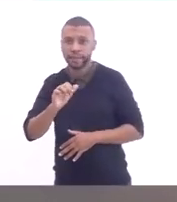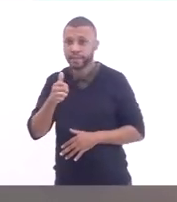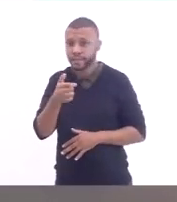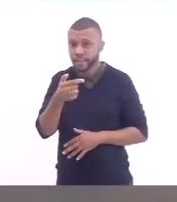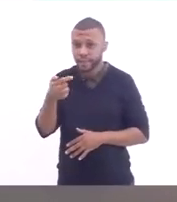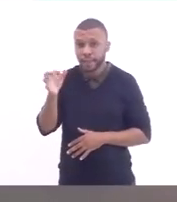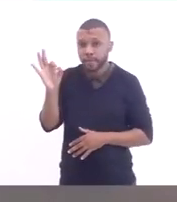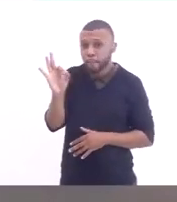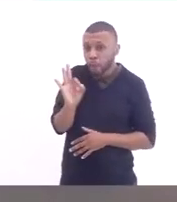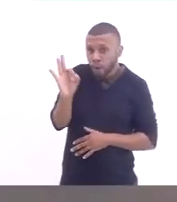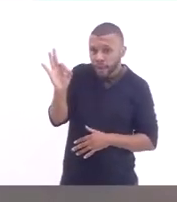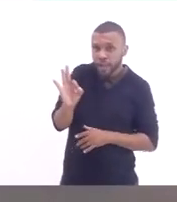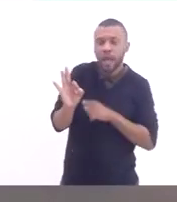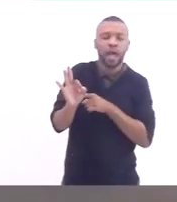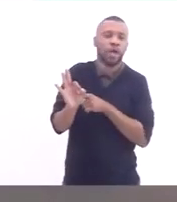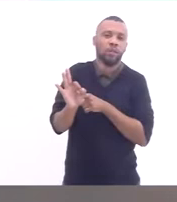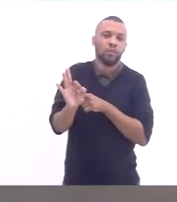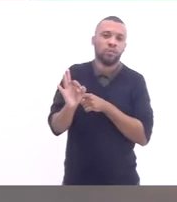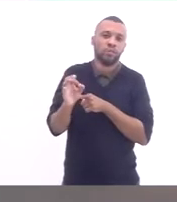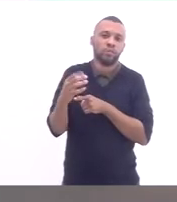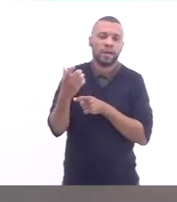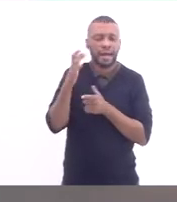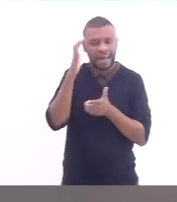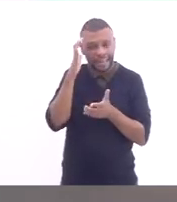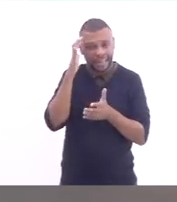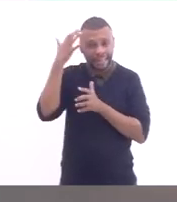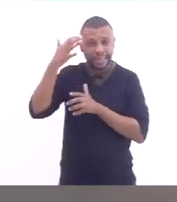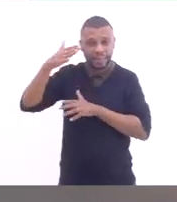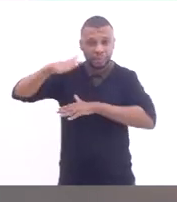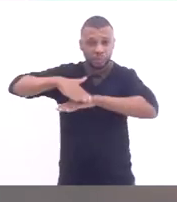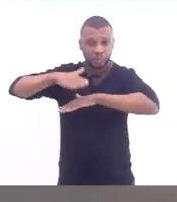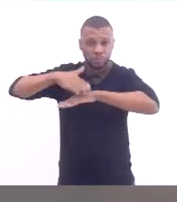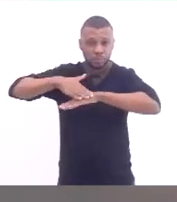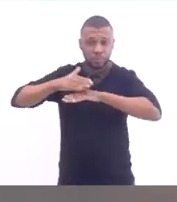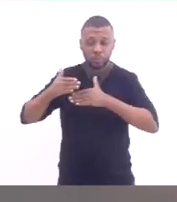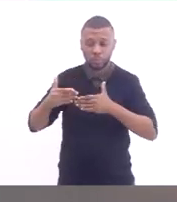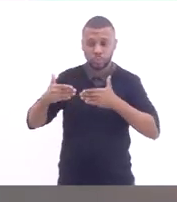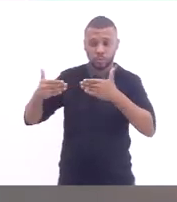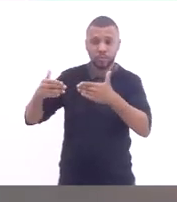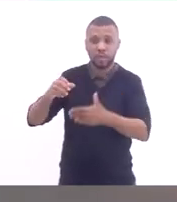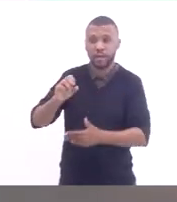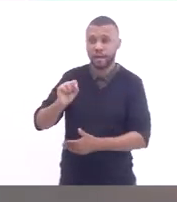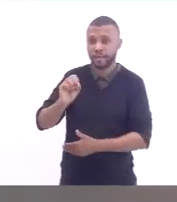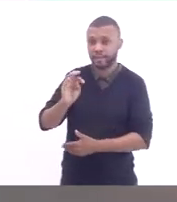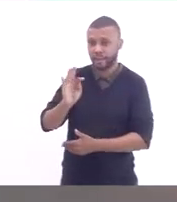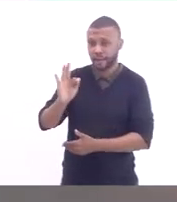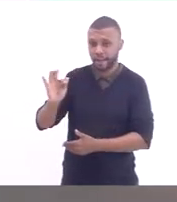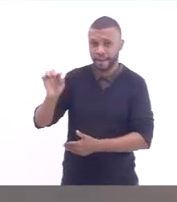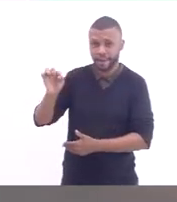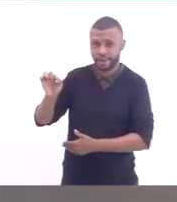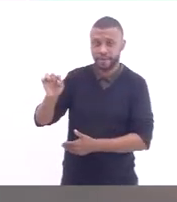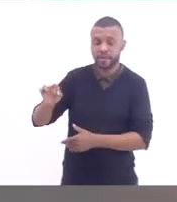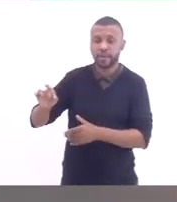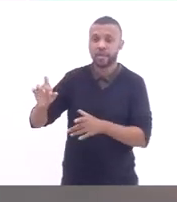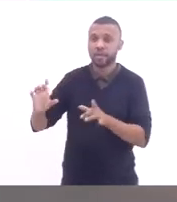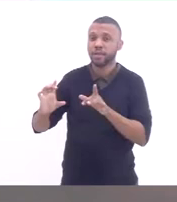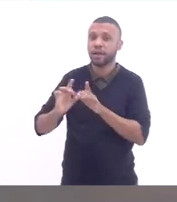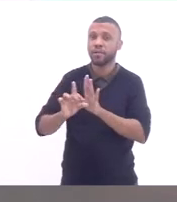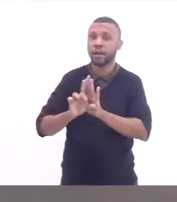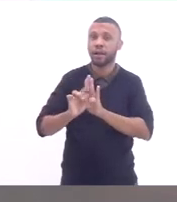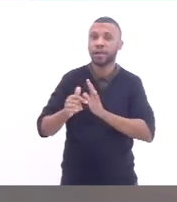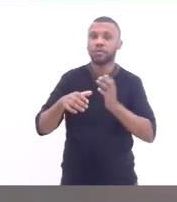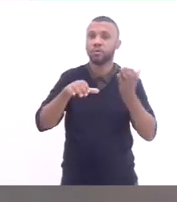pontos percentuais, decisão monocrática de um ministro do Supremo, e também a legislação do